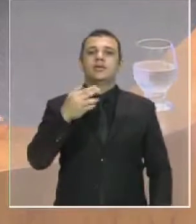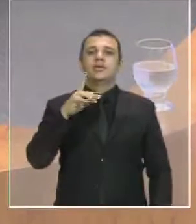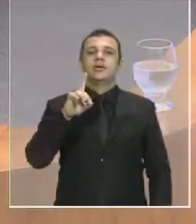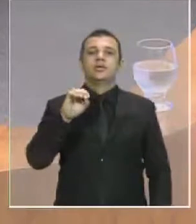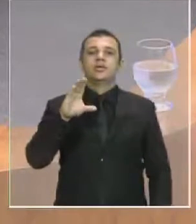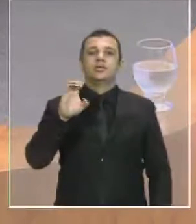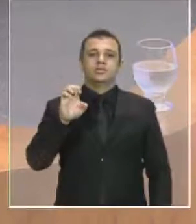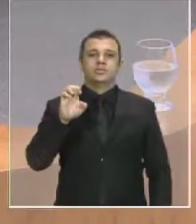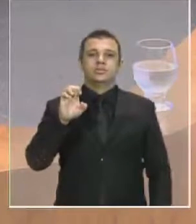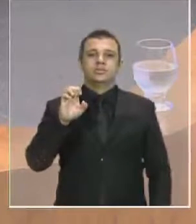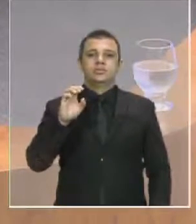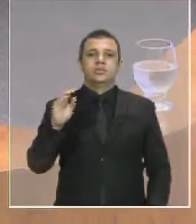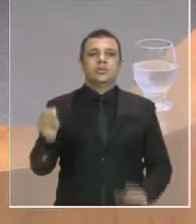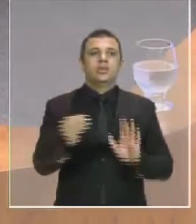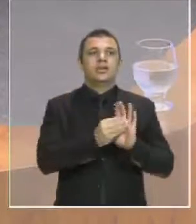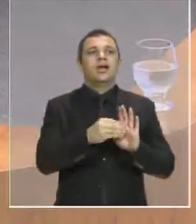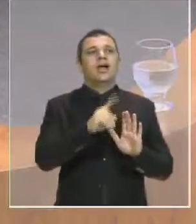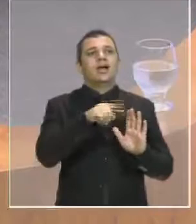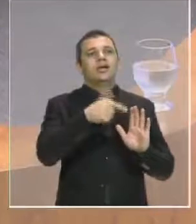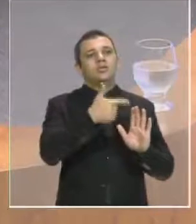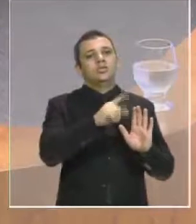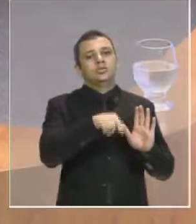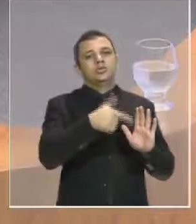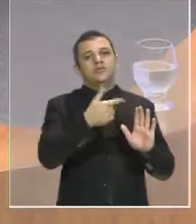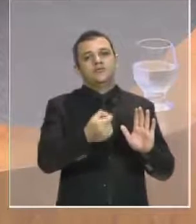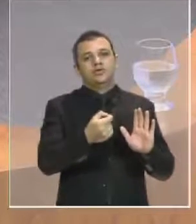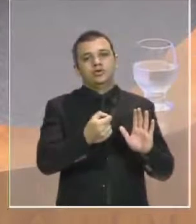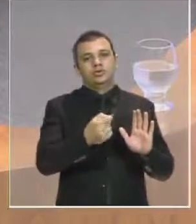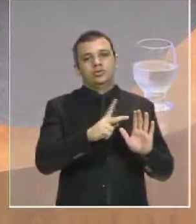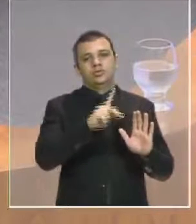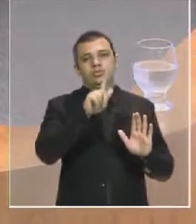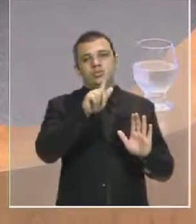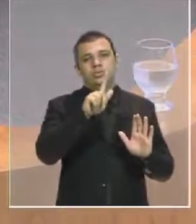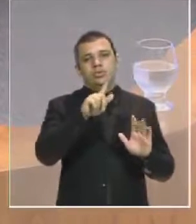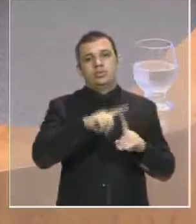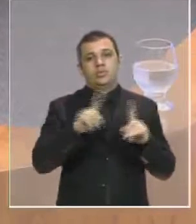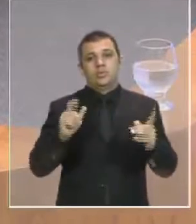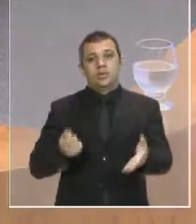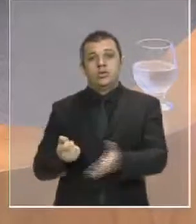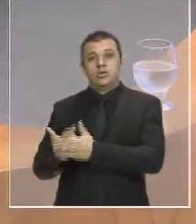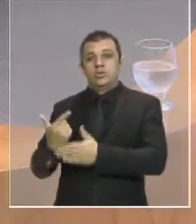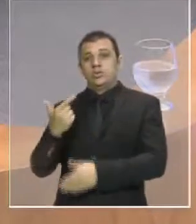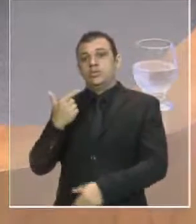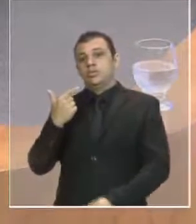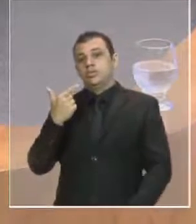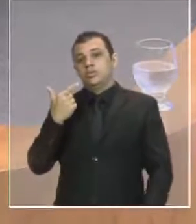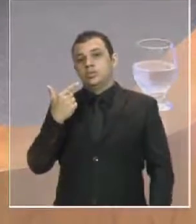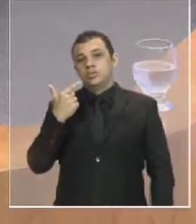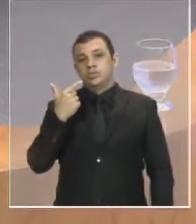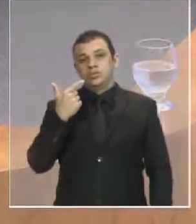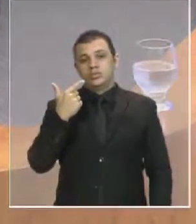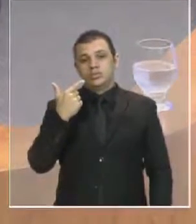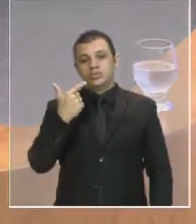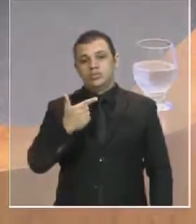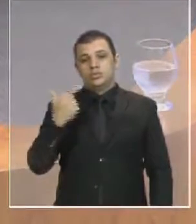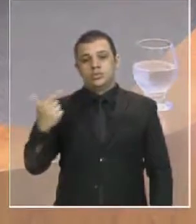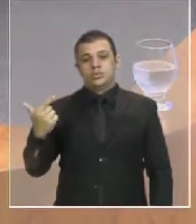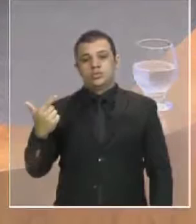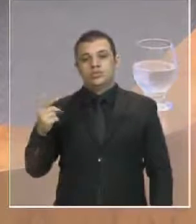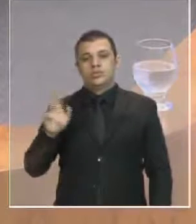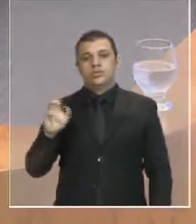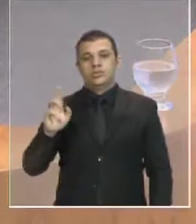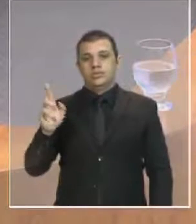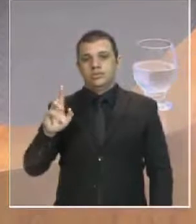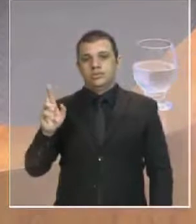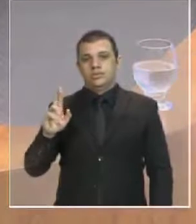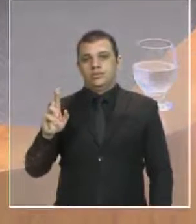R$ 2,20 o quilo. R$ 2,20 são 100 gramas, ou seja, vezes 10 dá R$